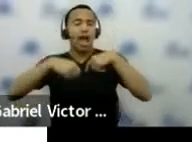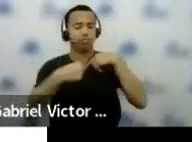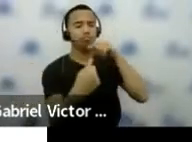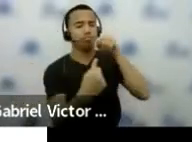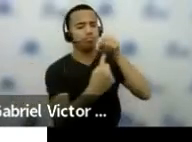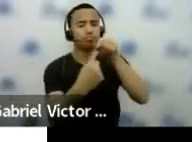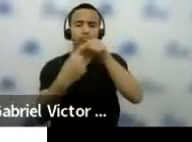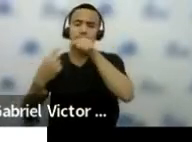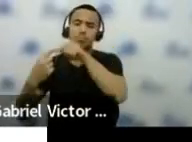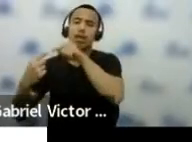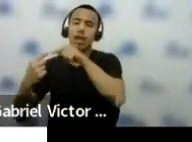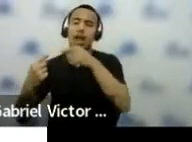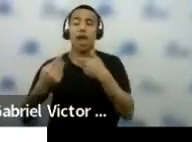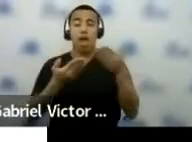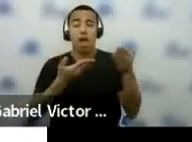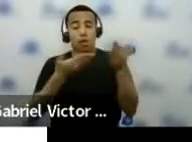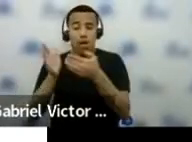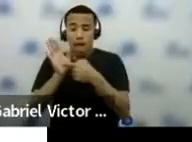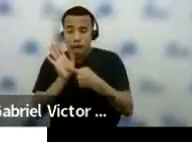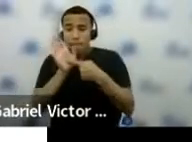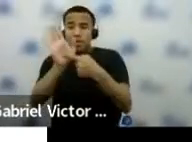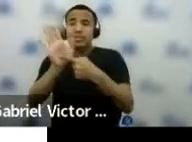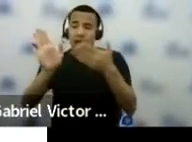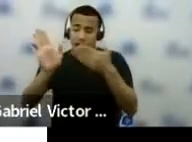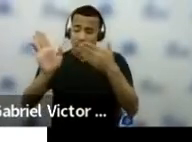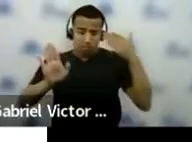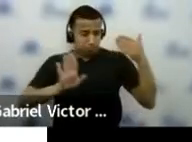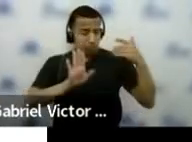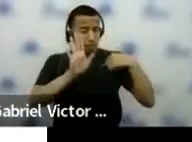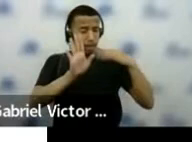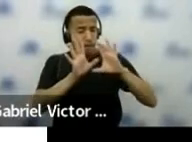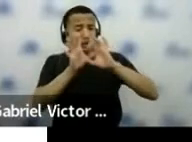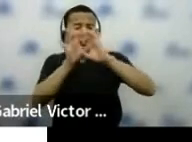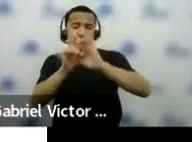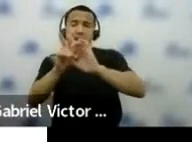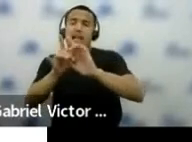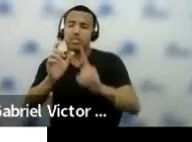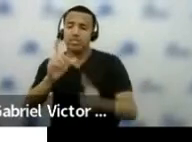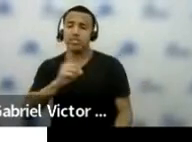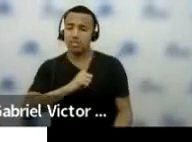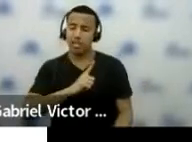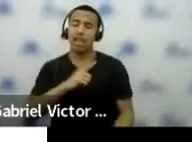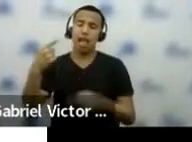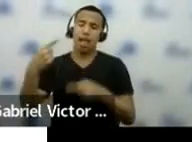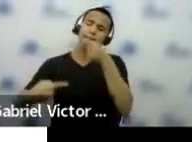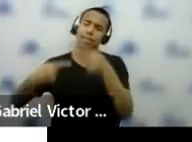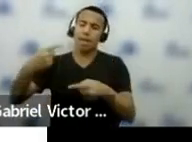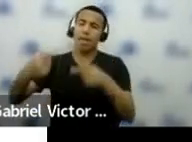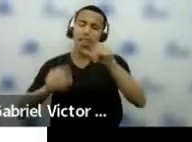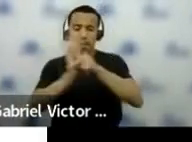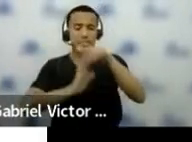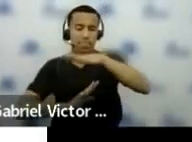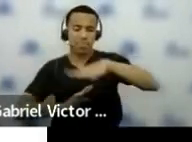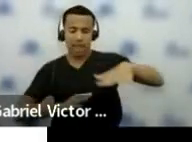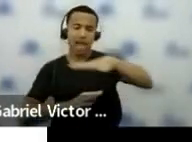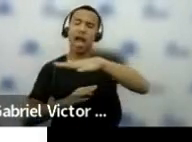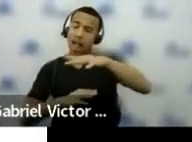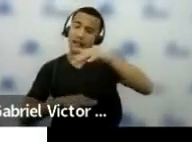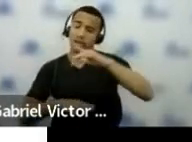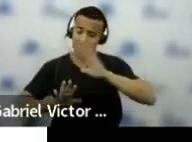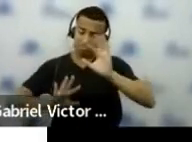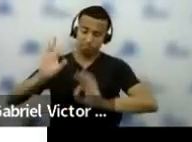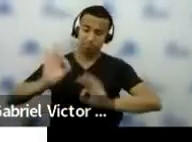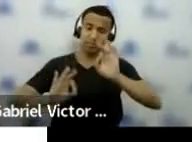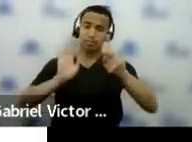gente convida a apresentação dessas alianças nesses desafios, nessas áreas. São estruturadas